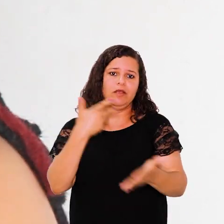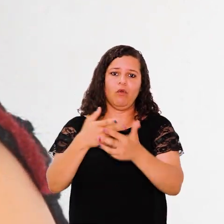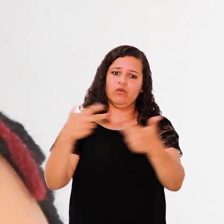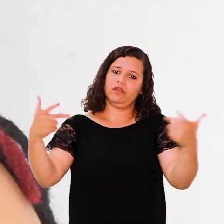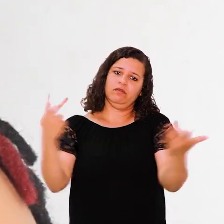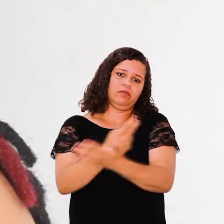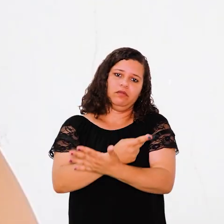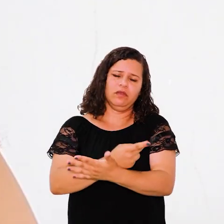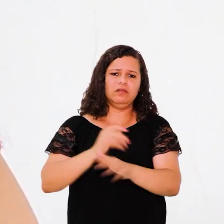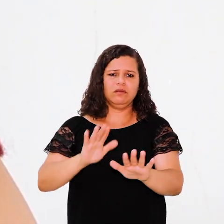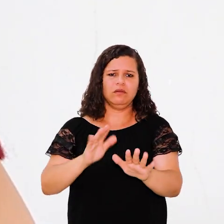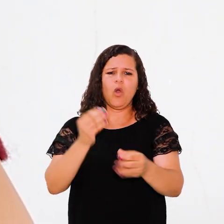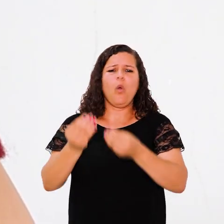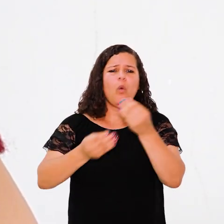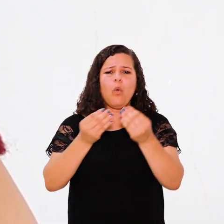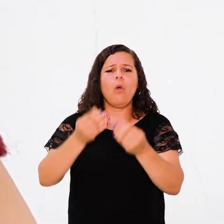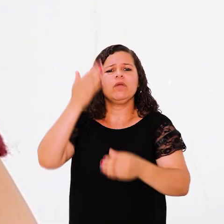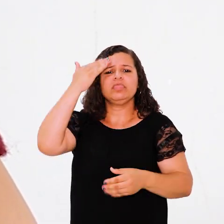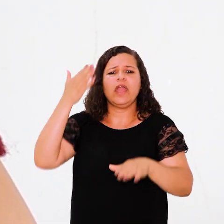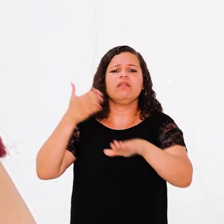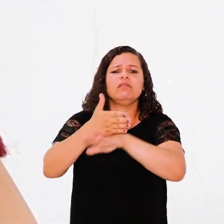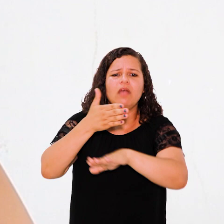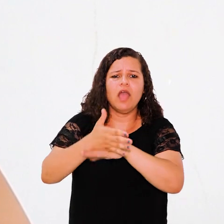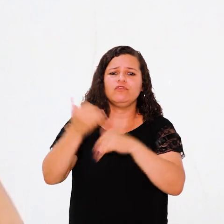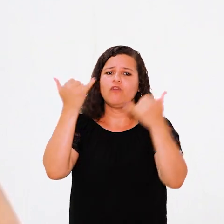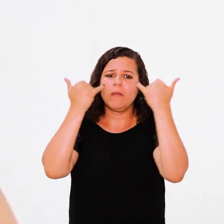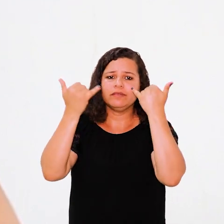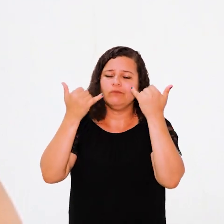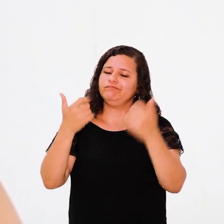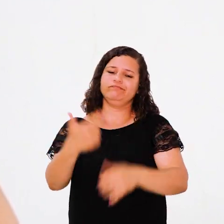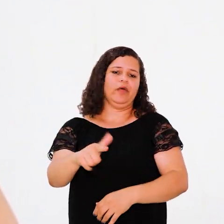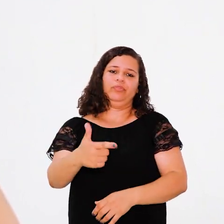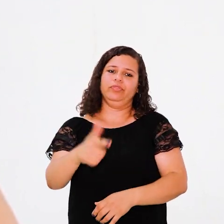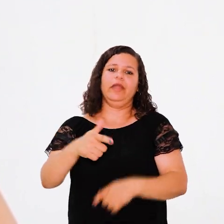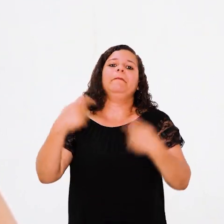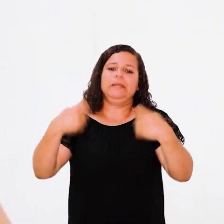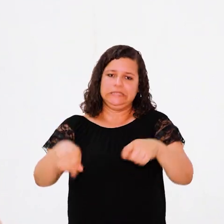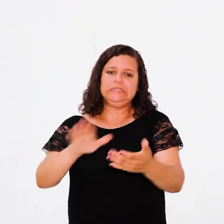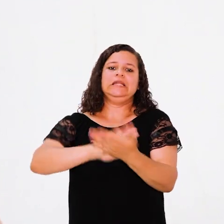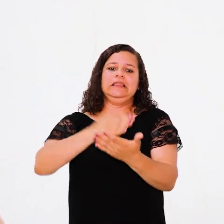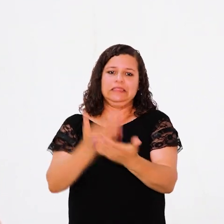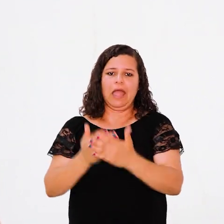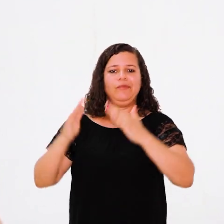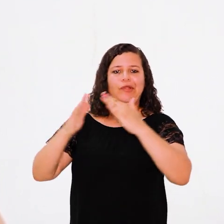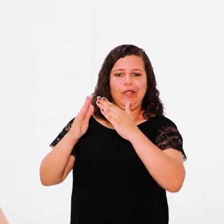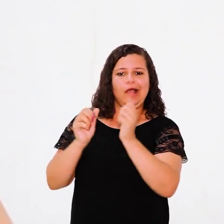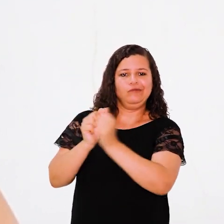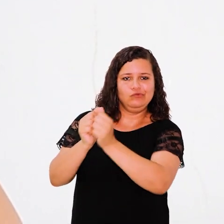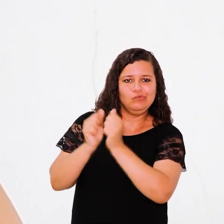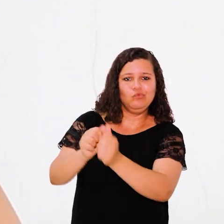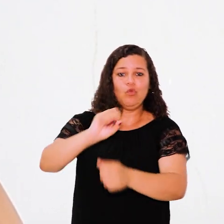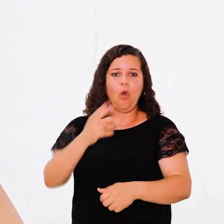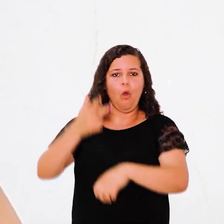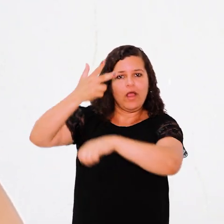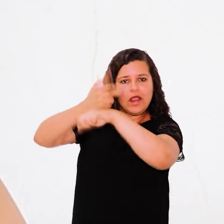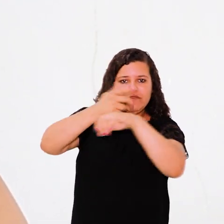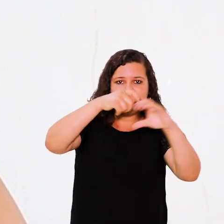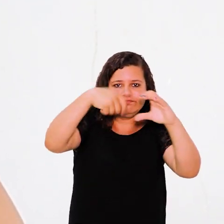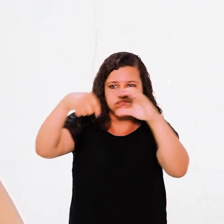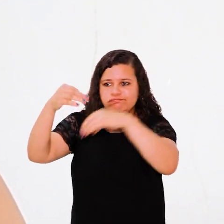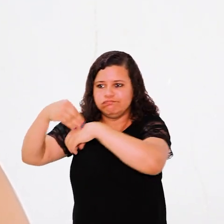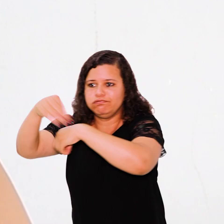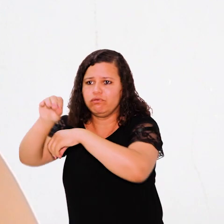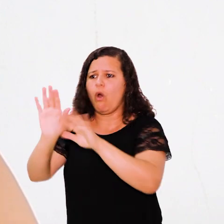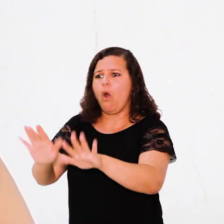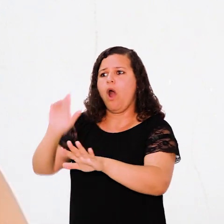que está acontecendo. Como é que eles têm acesso a essa informação? Eles não têm. Então, eles dependem de um intérprete que esteja em casa, ou eles gravam